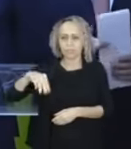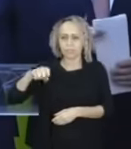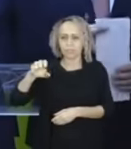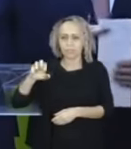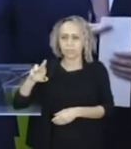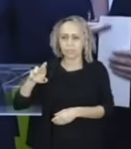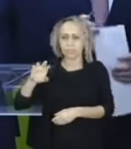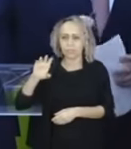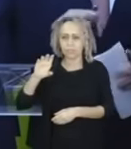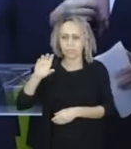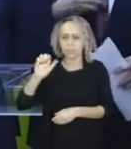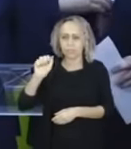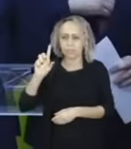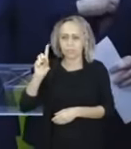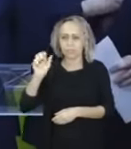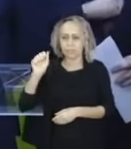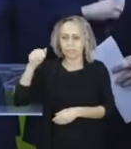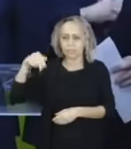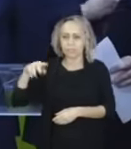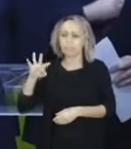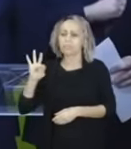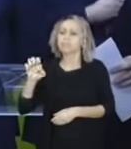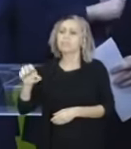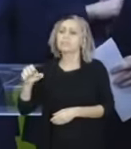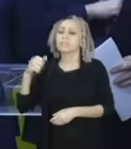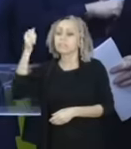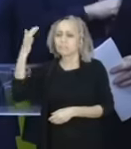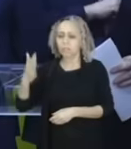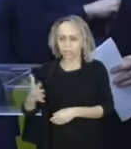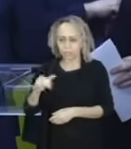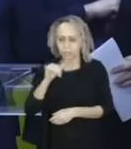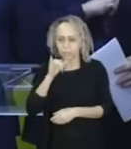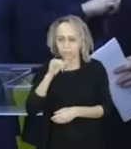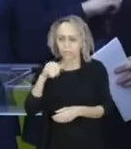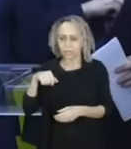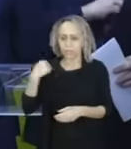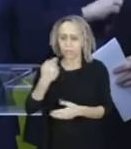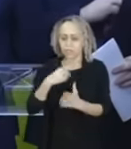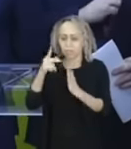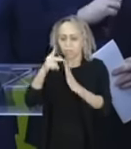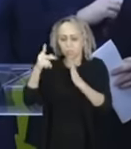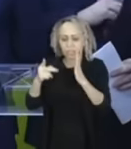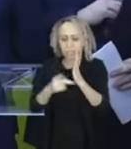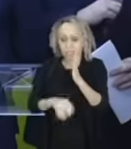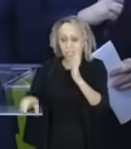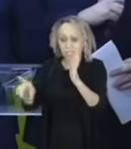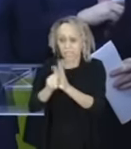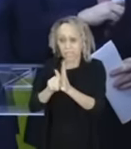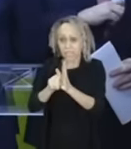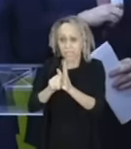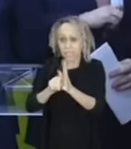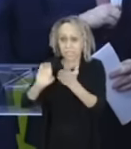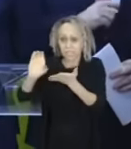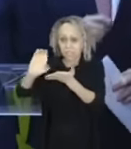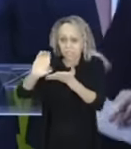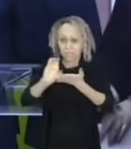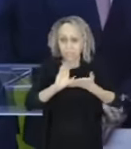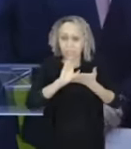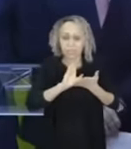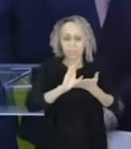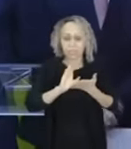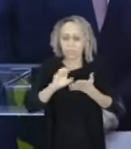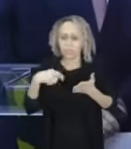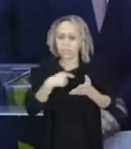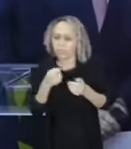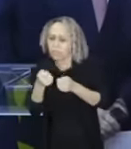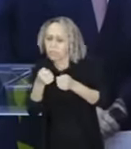no projeto de lei orçamentária lá nós estamos fazendo uma recomposição que chega próximo de